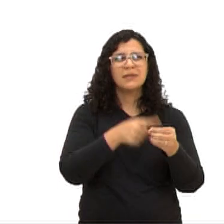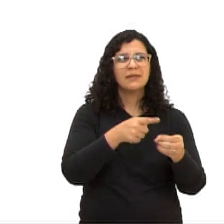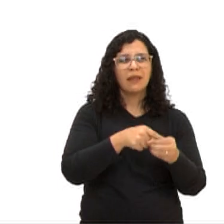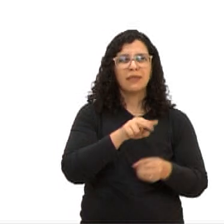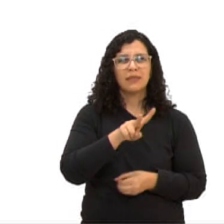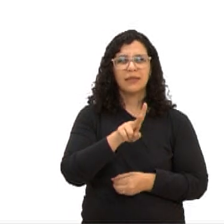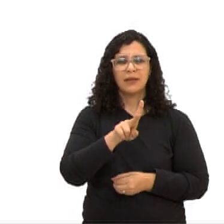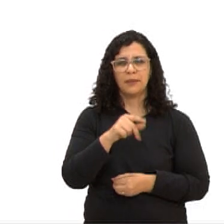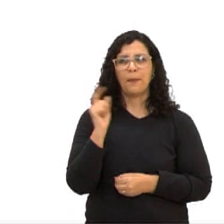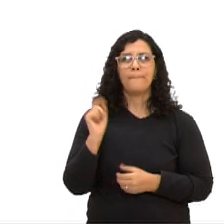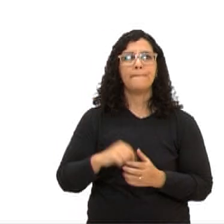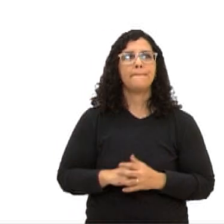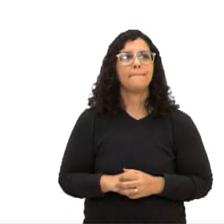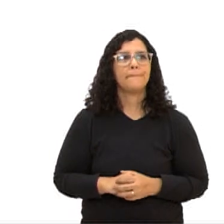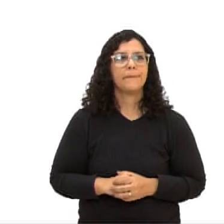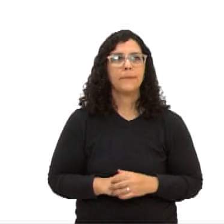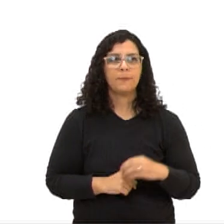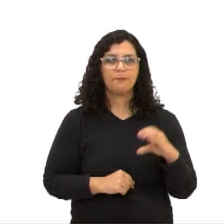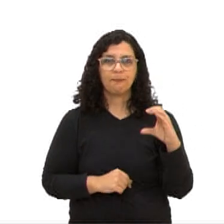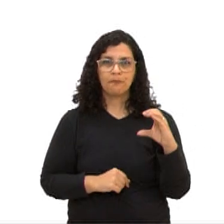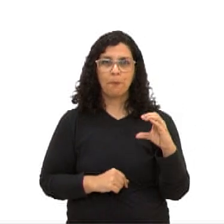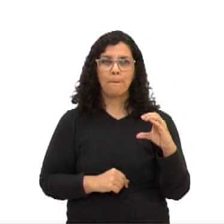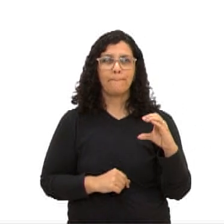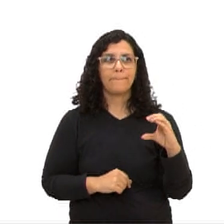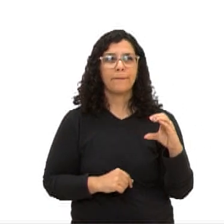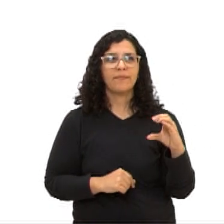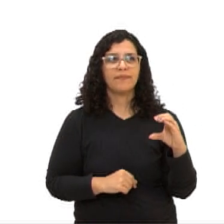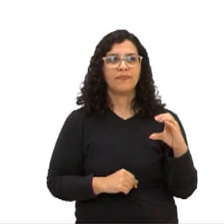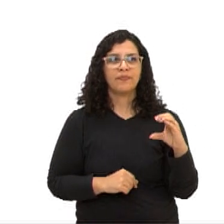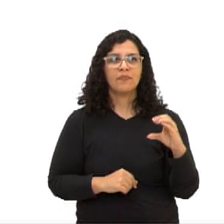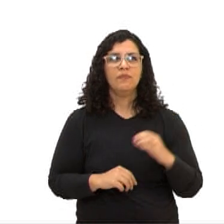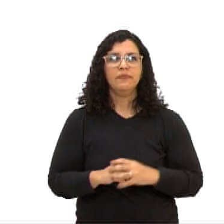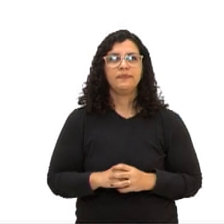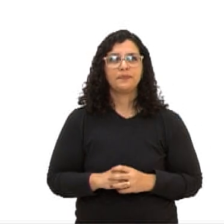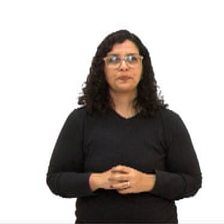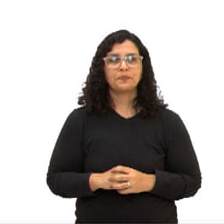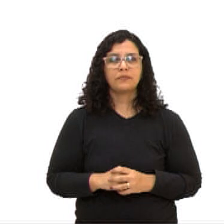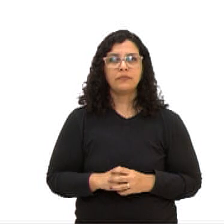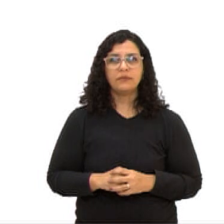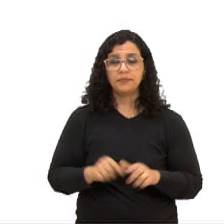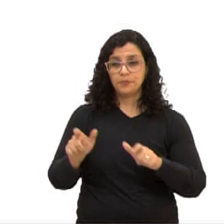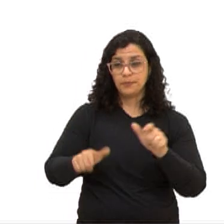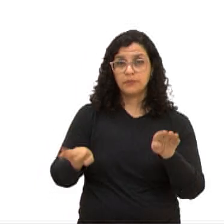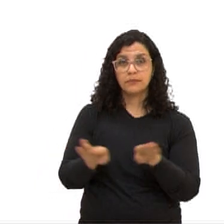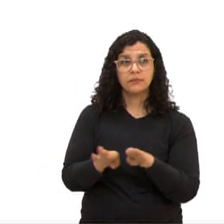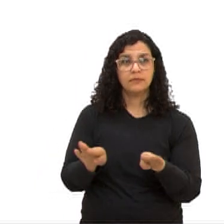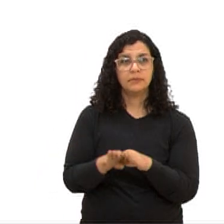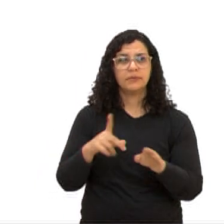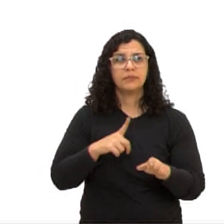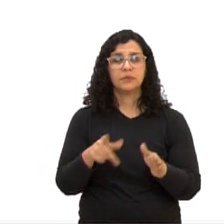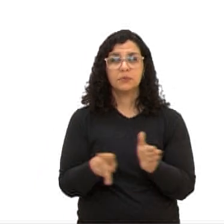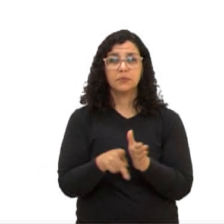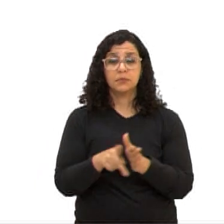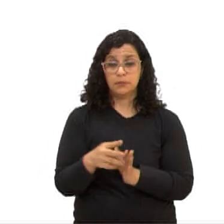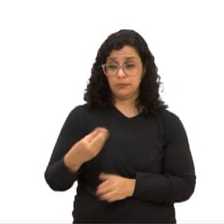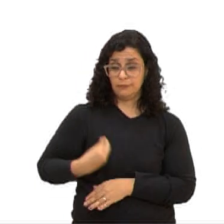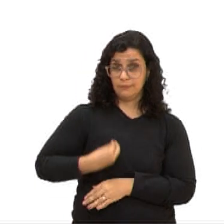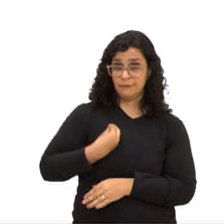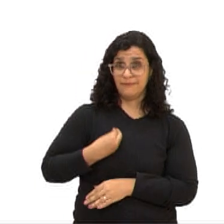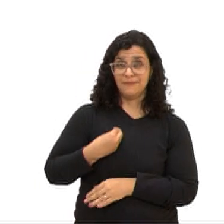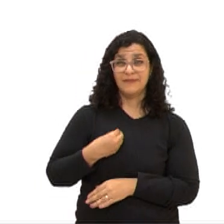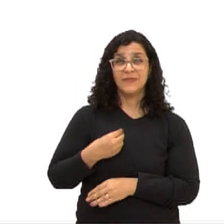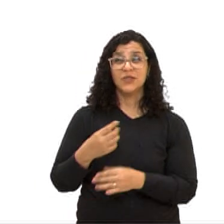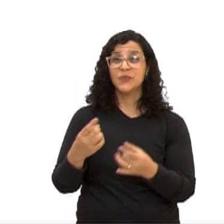da hidroelétrica. E a última, la C. Las personas que passam por nuestras vidas